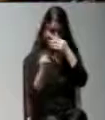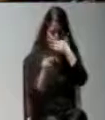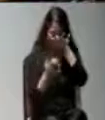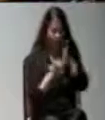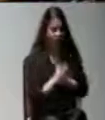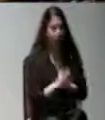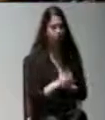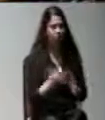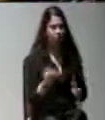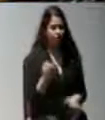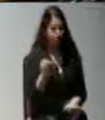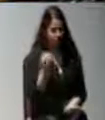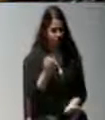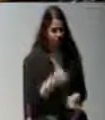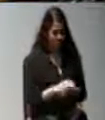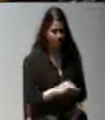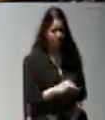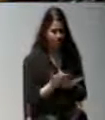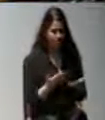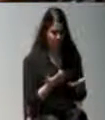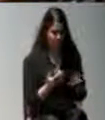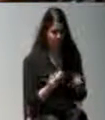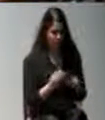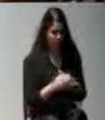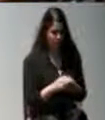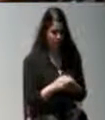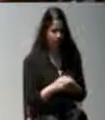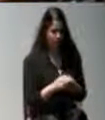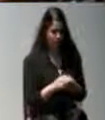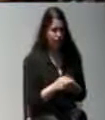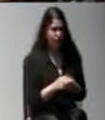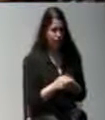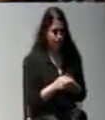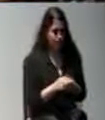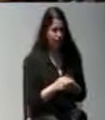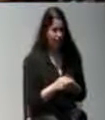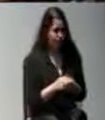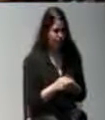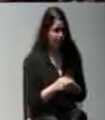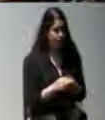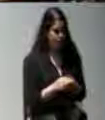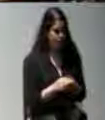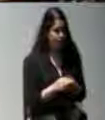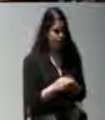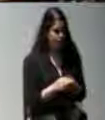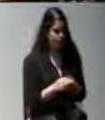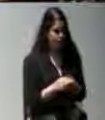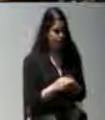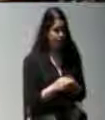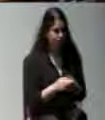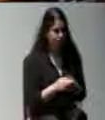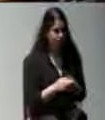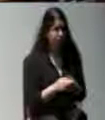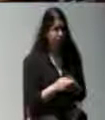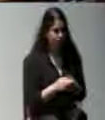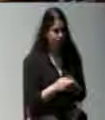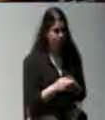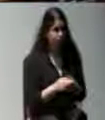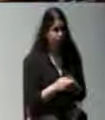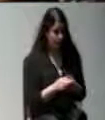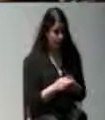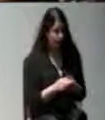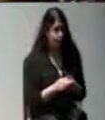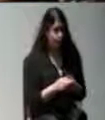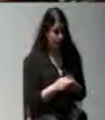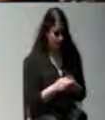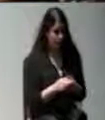três são importantes, tanto as questões a precariedade como condição humana,